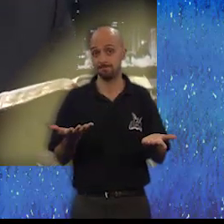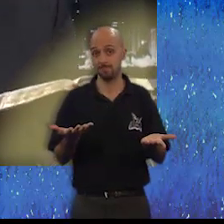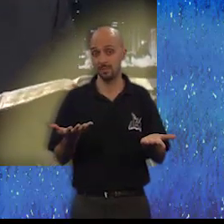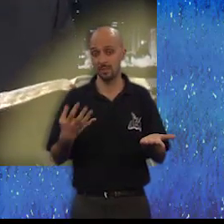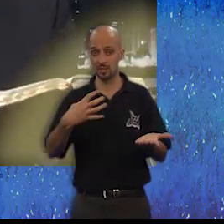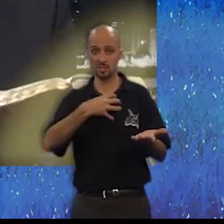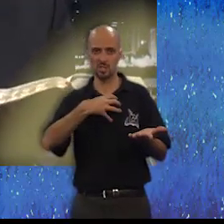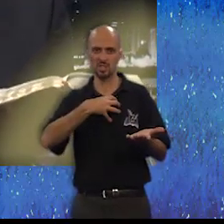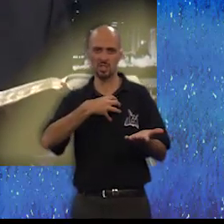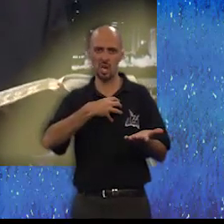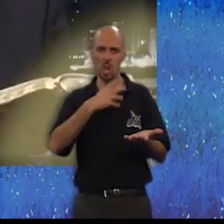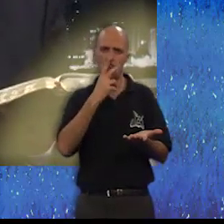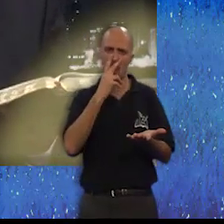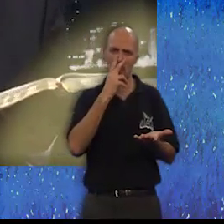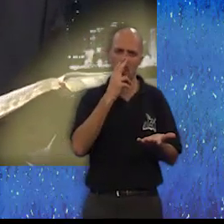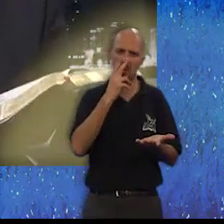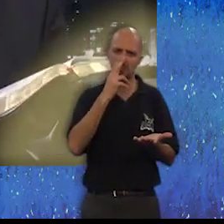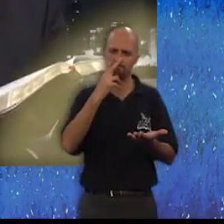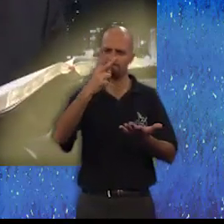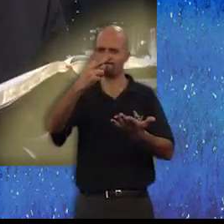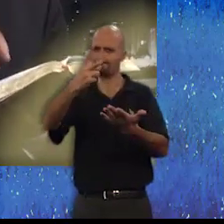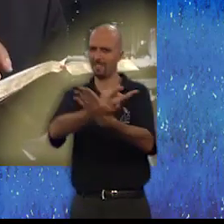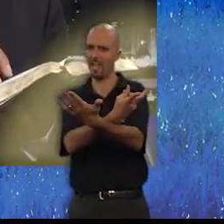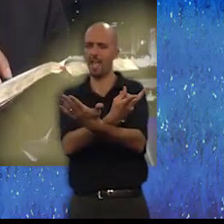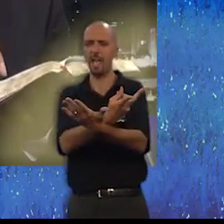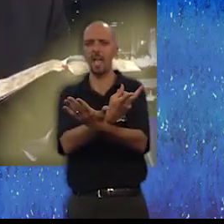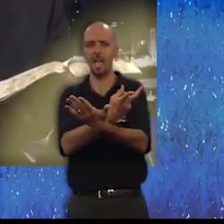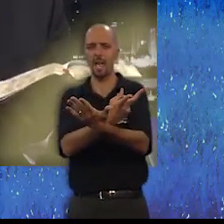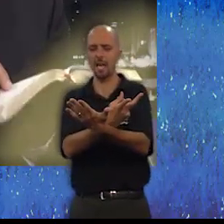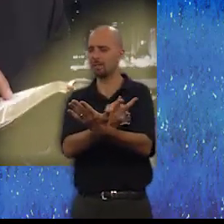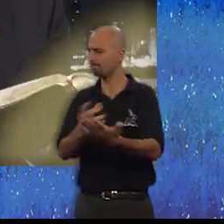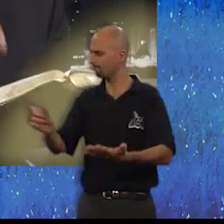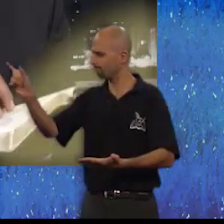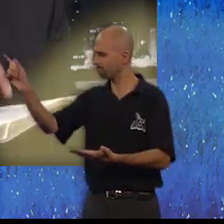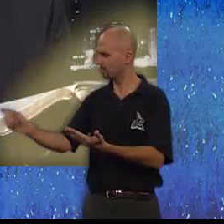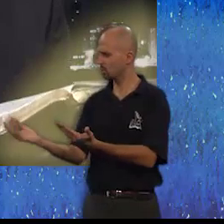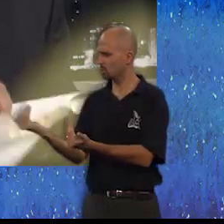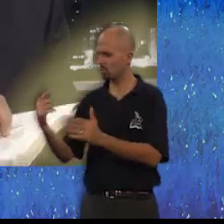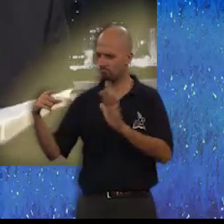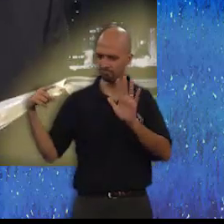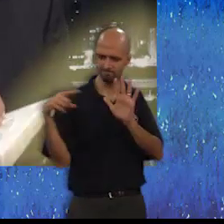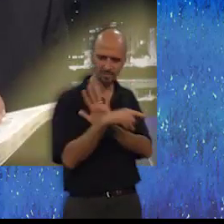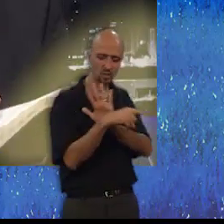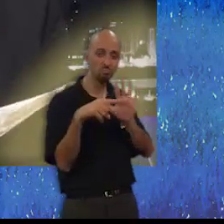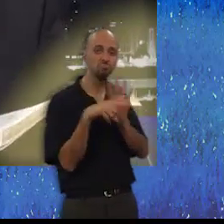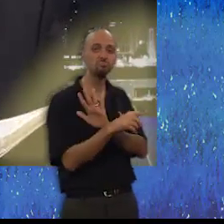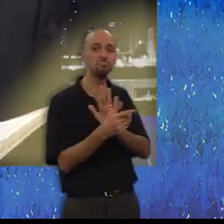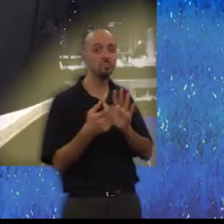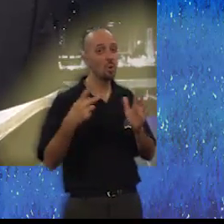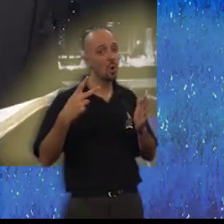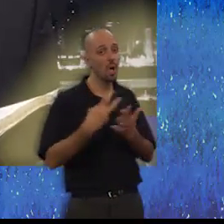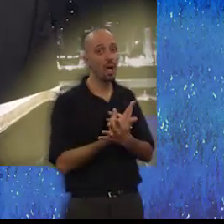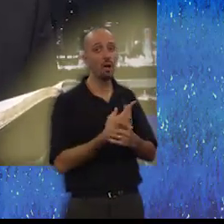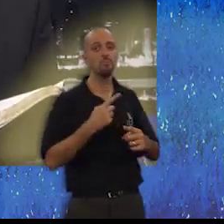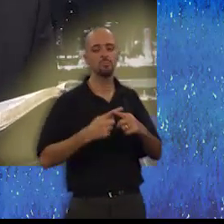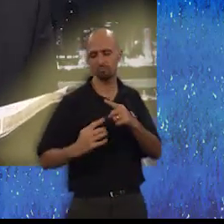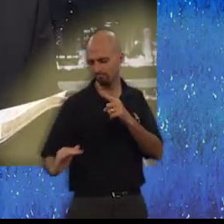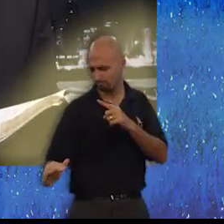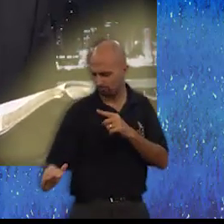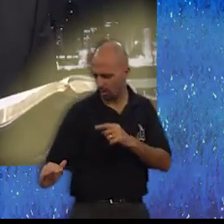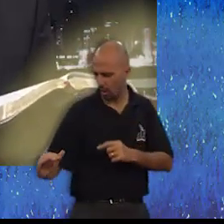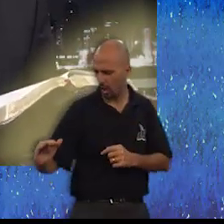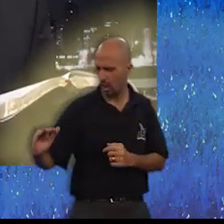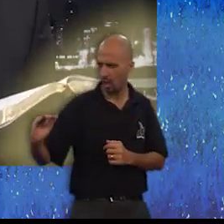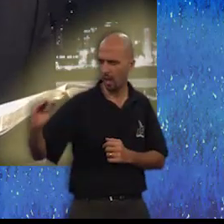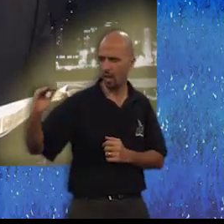E essa visão babilônica estava aqui na pergunta feita por esse jovem rico. Por quê? Porque ele foi